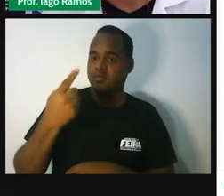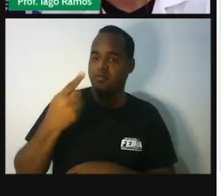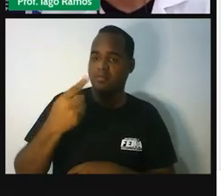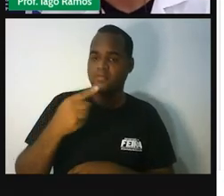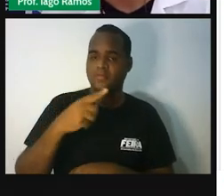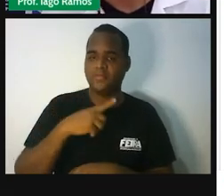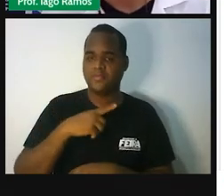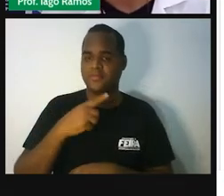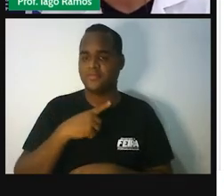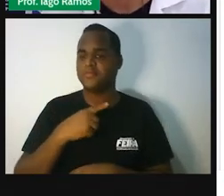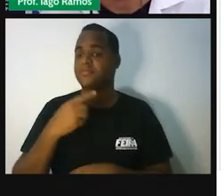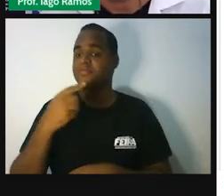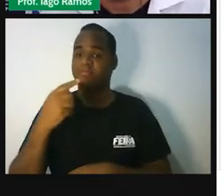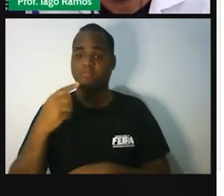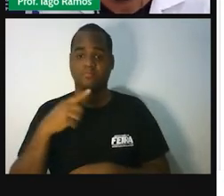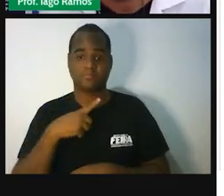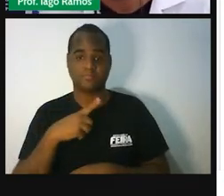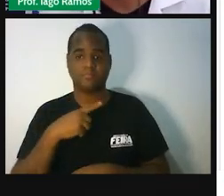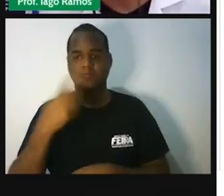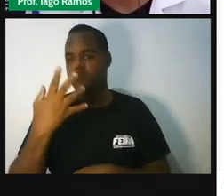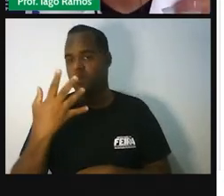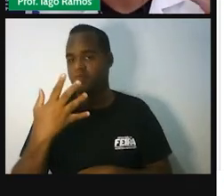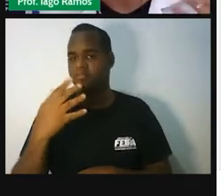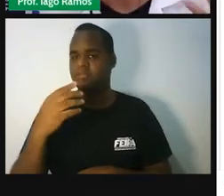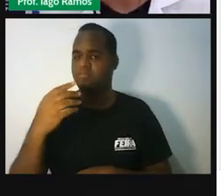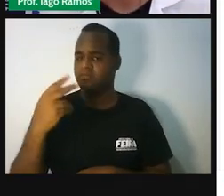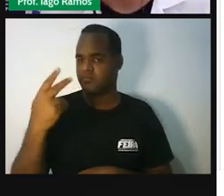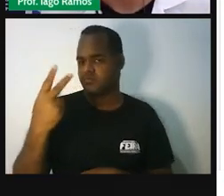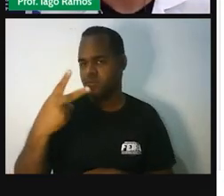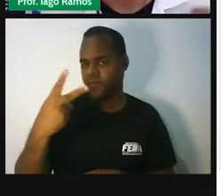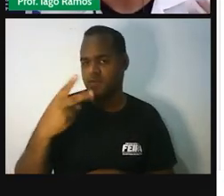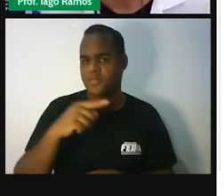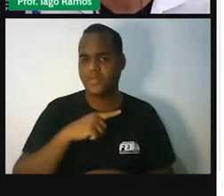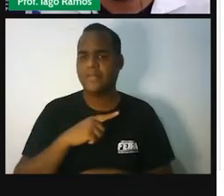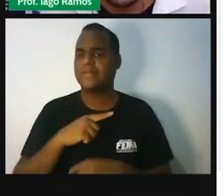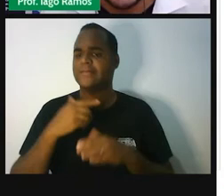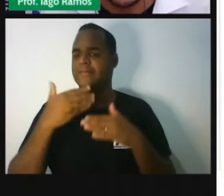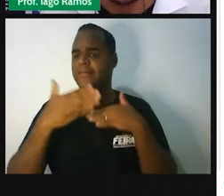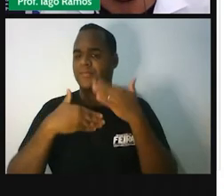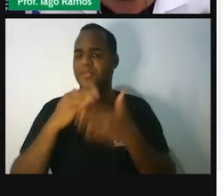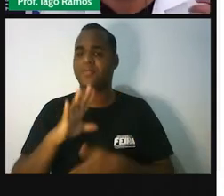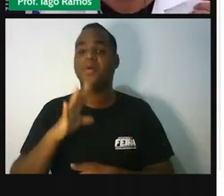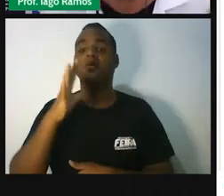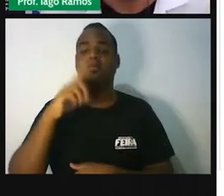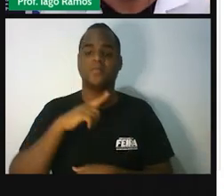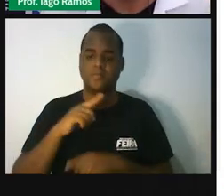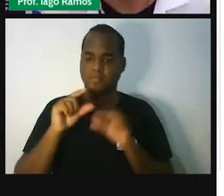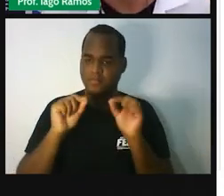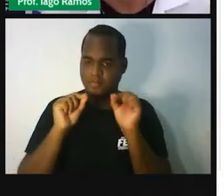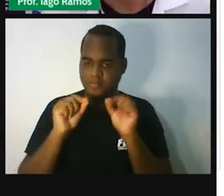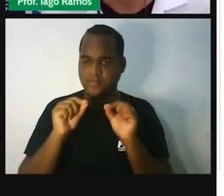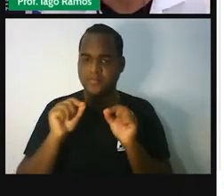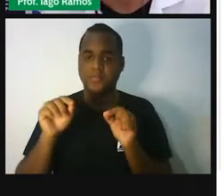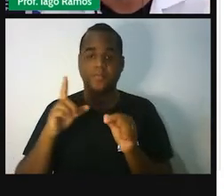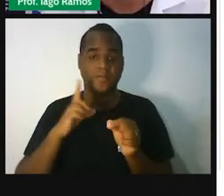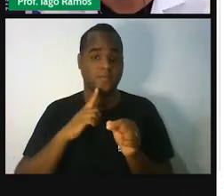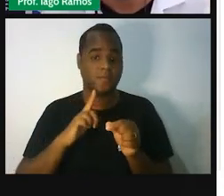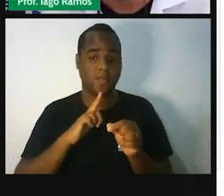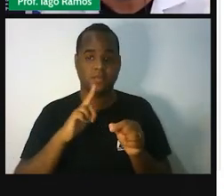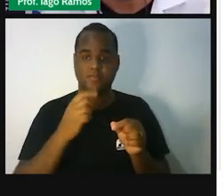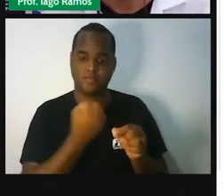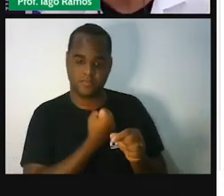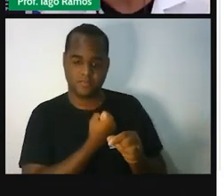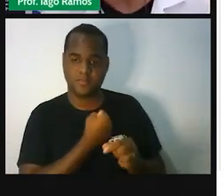e quatro opções para a segunda. O que é que você acha que vai acontecer para essa pipa de